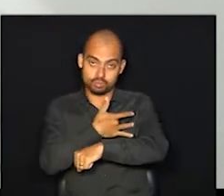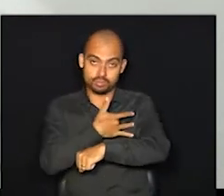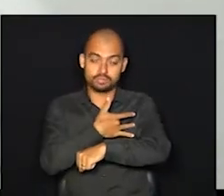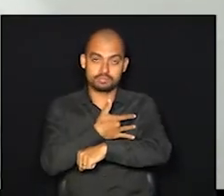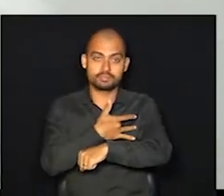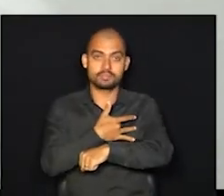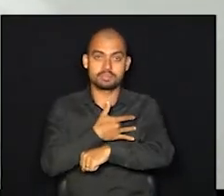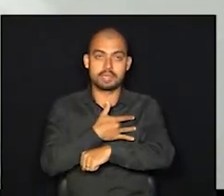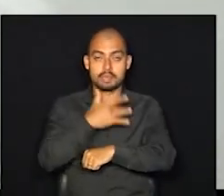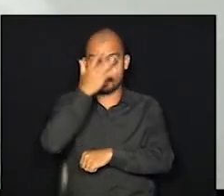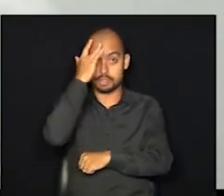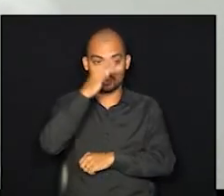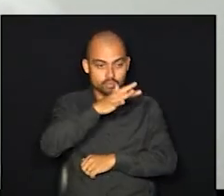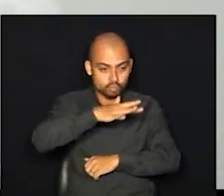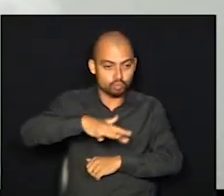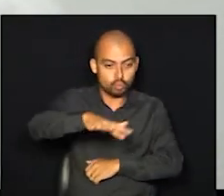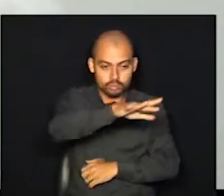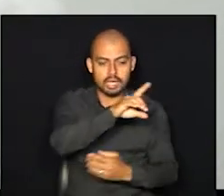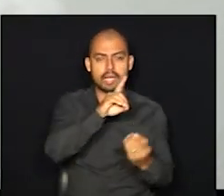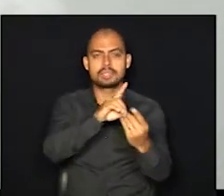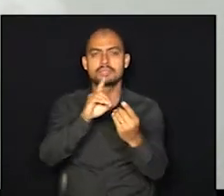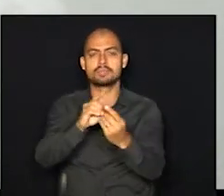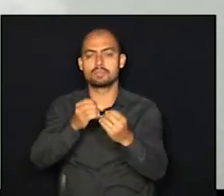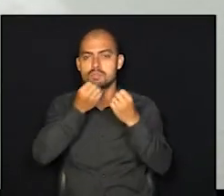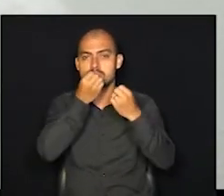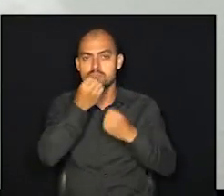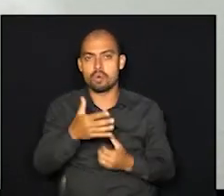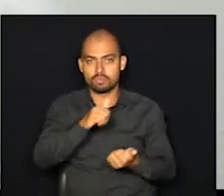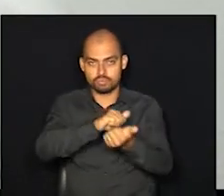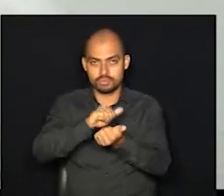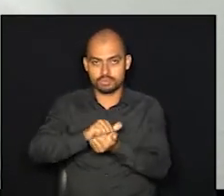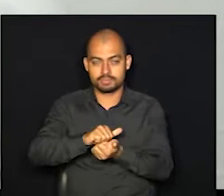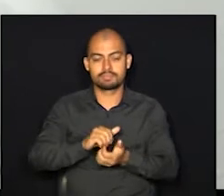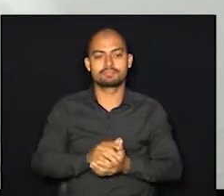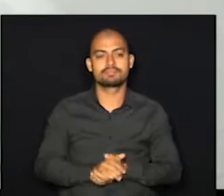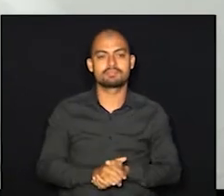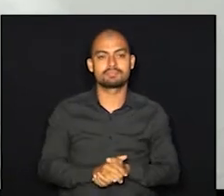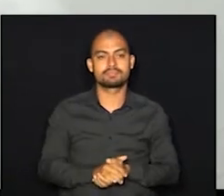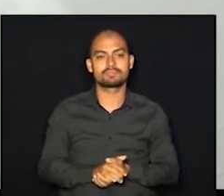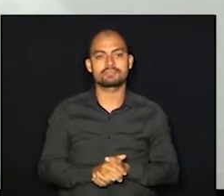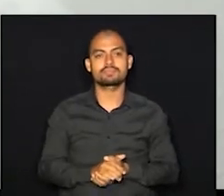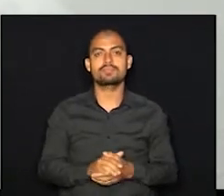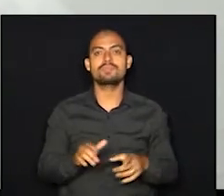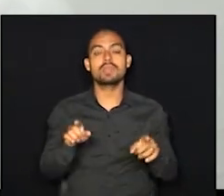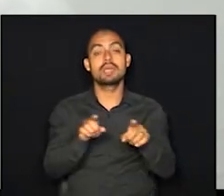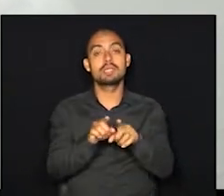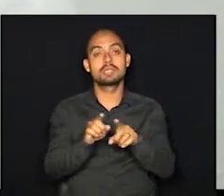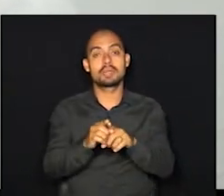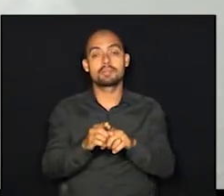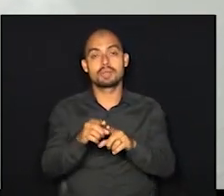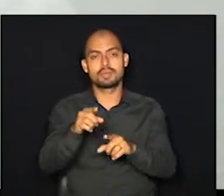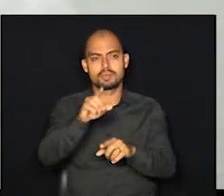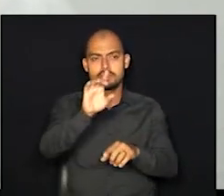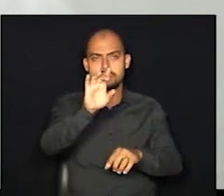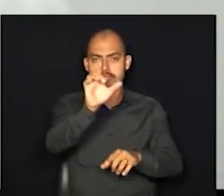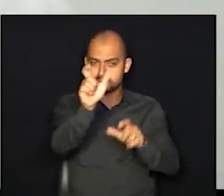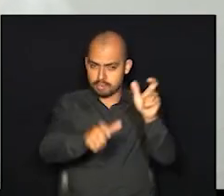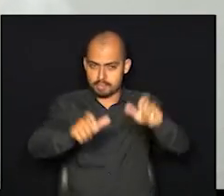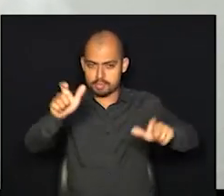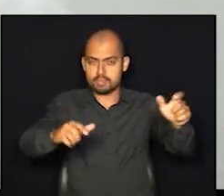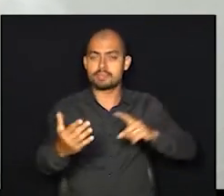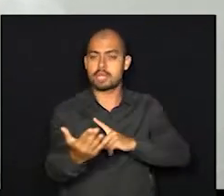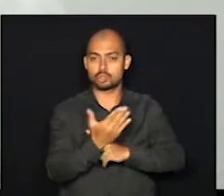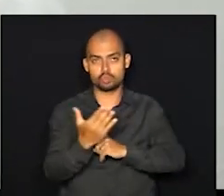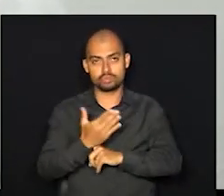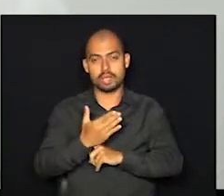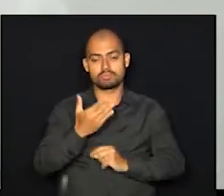Campinas, para que todo cidadão tenha um atendimento digno e de qualidade. Conto com a ajuda de cada cidadão para que possamos